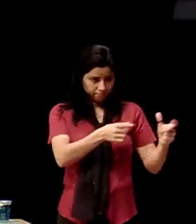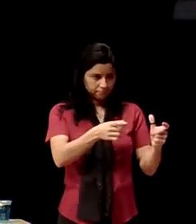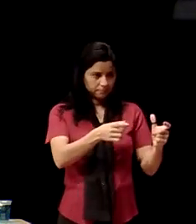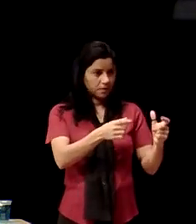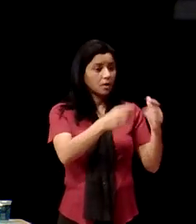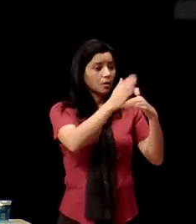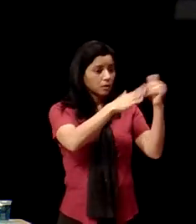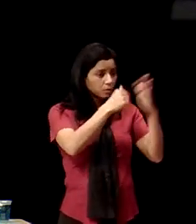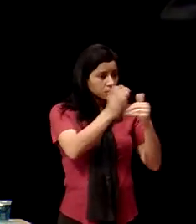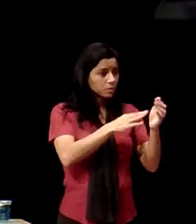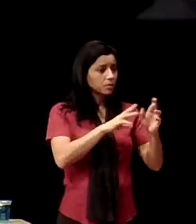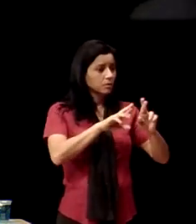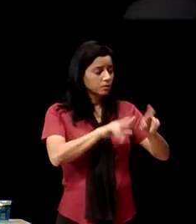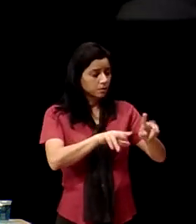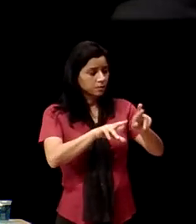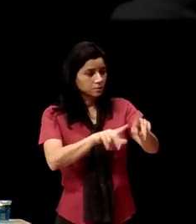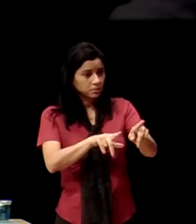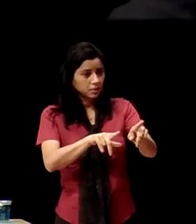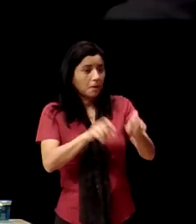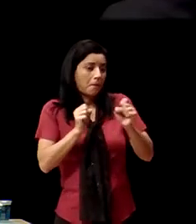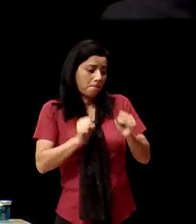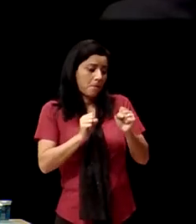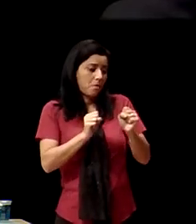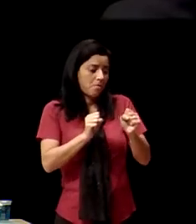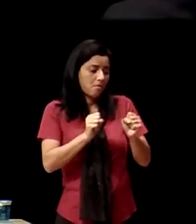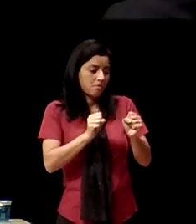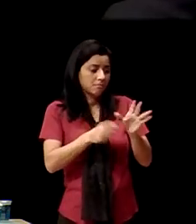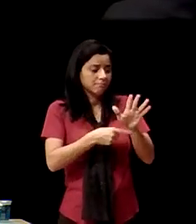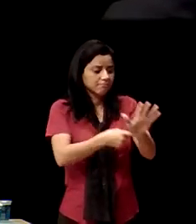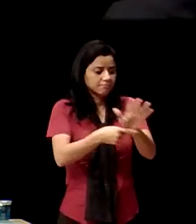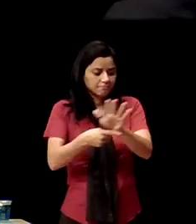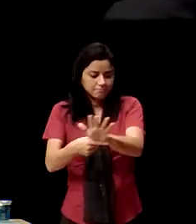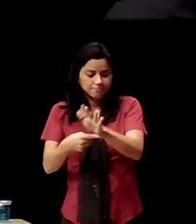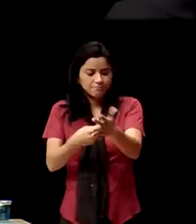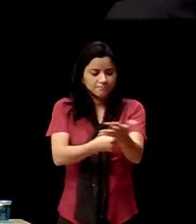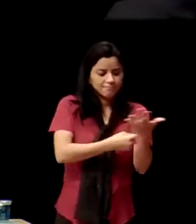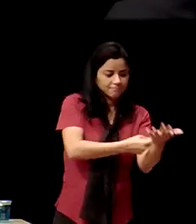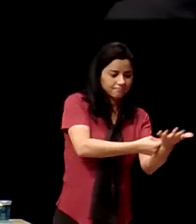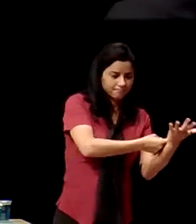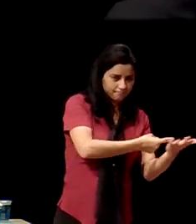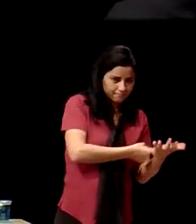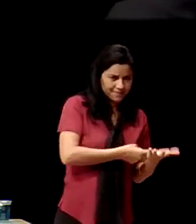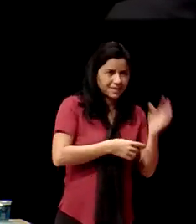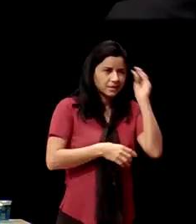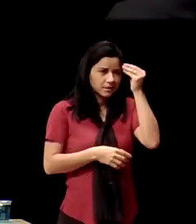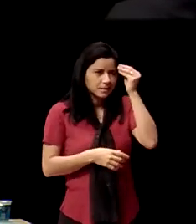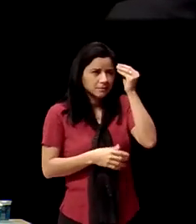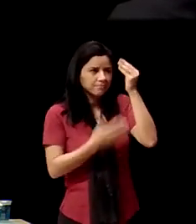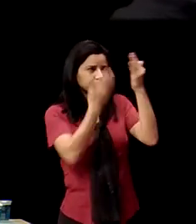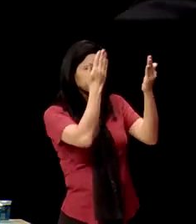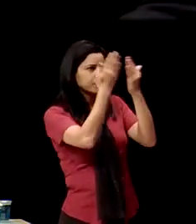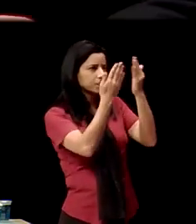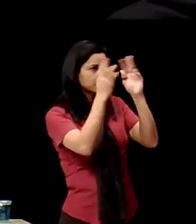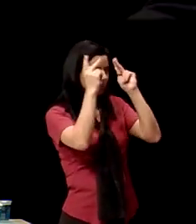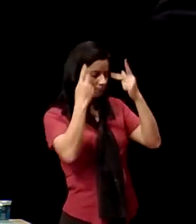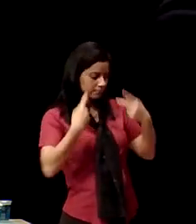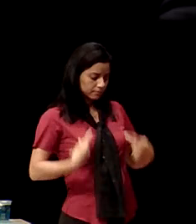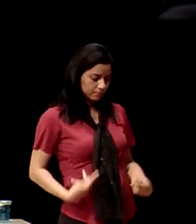profissão diferente podem se beneficiar deste entendimento psicológico do ser humano.